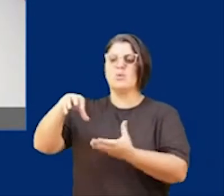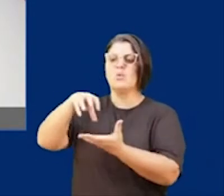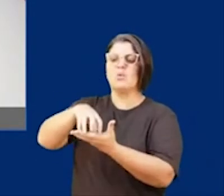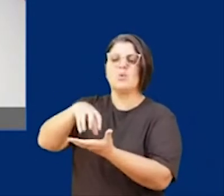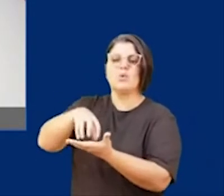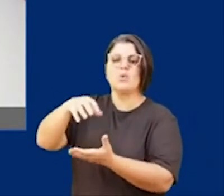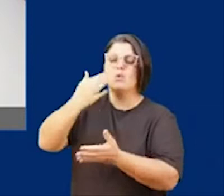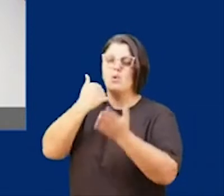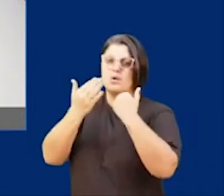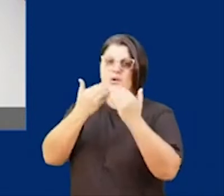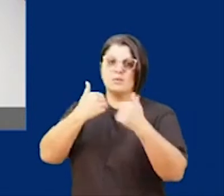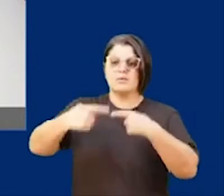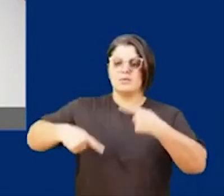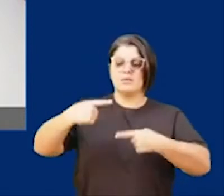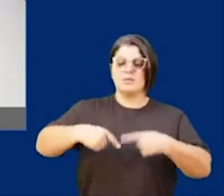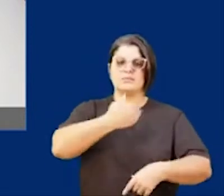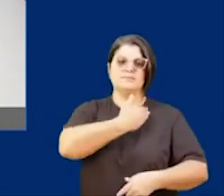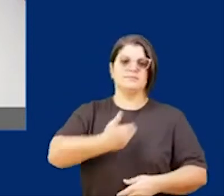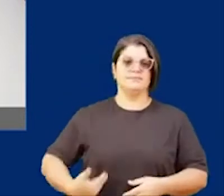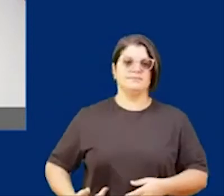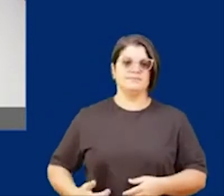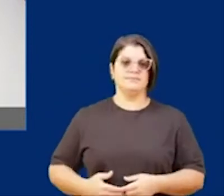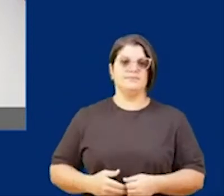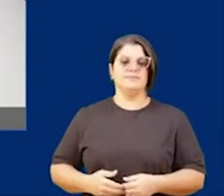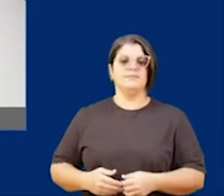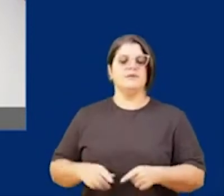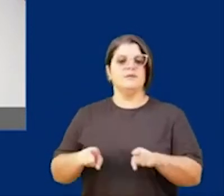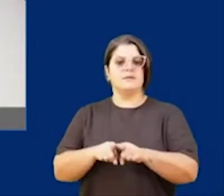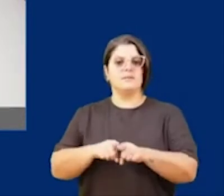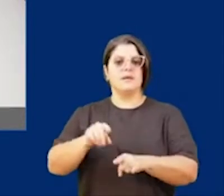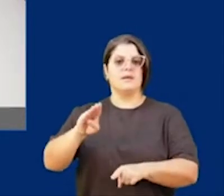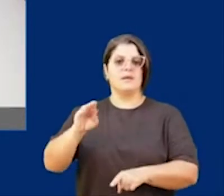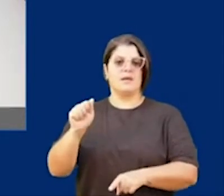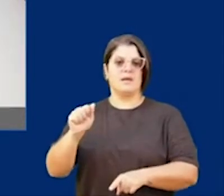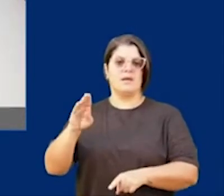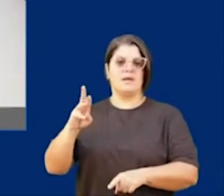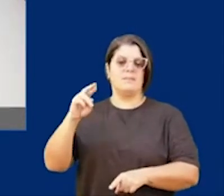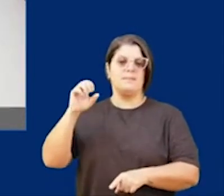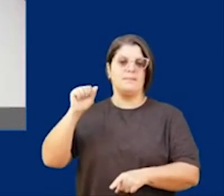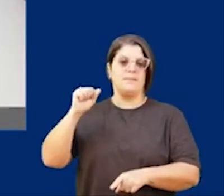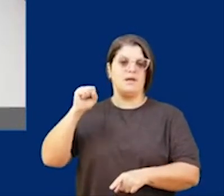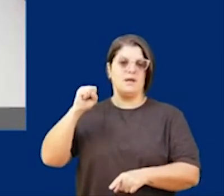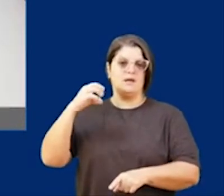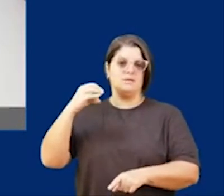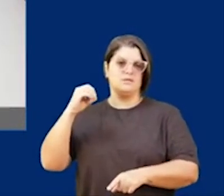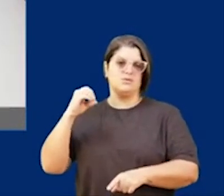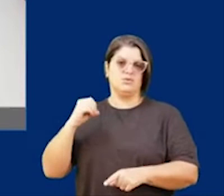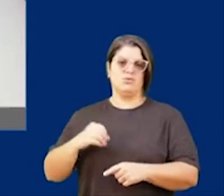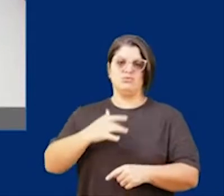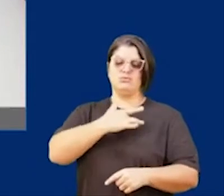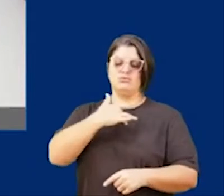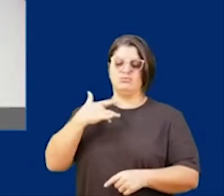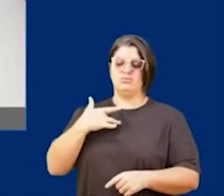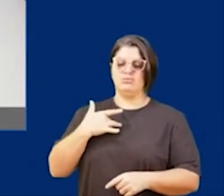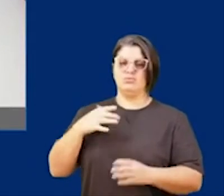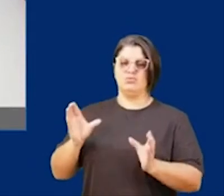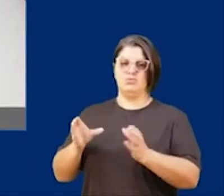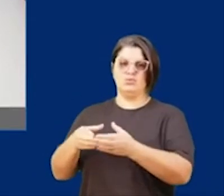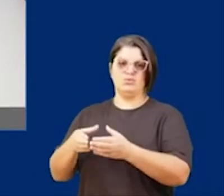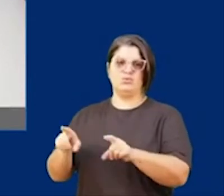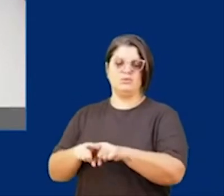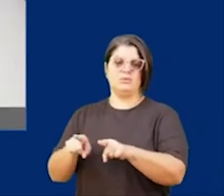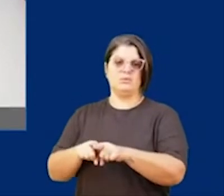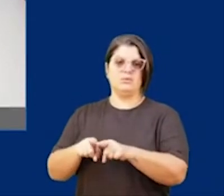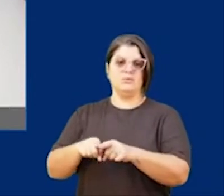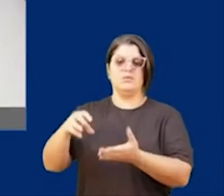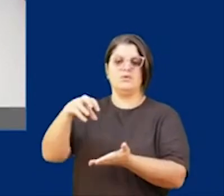Nutrição em Políticas Públicas. É membro da Abrasco, a Associação Brasileira de Saúde Coletiva, e membro do Núcleo